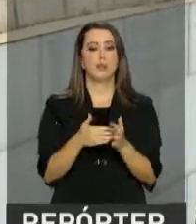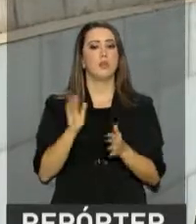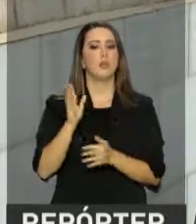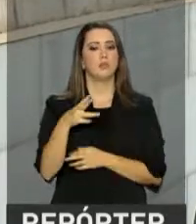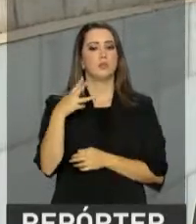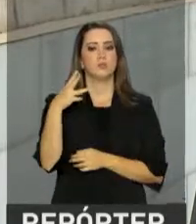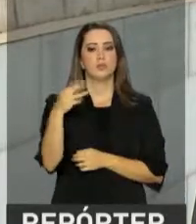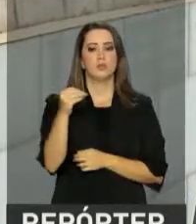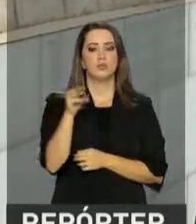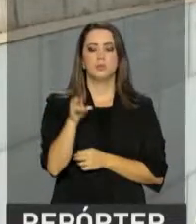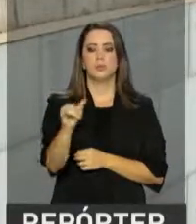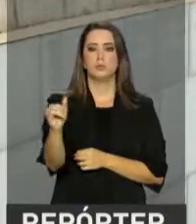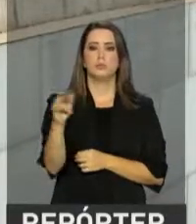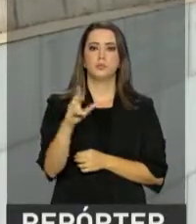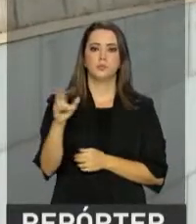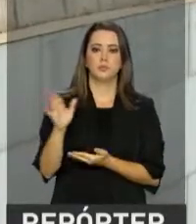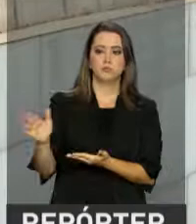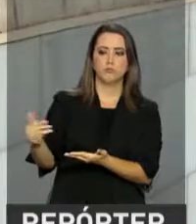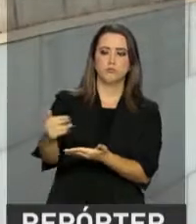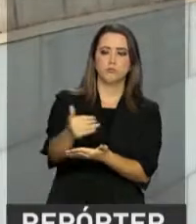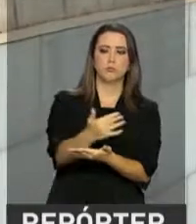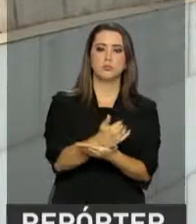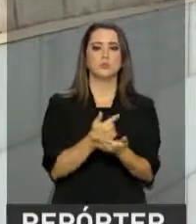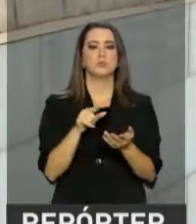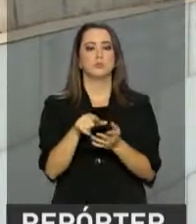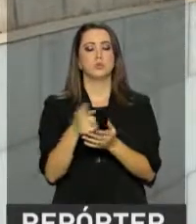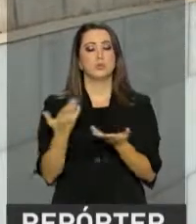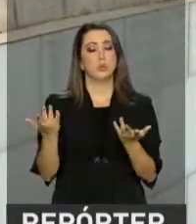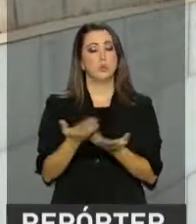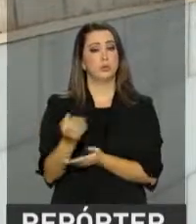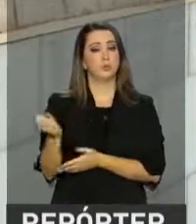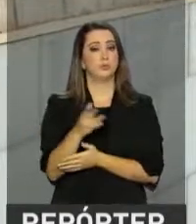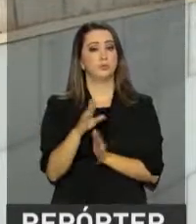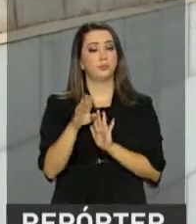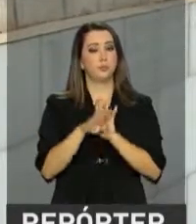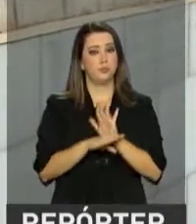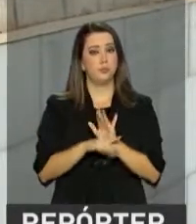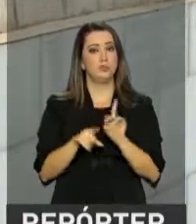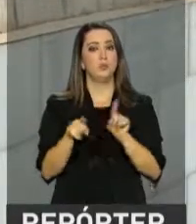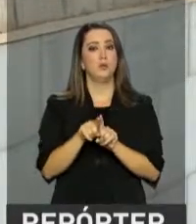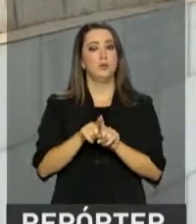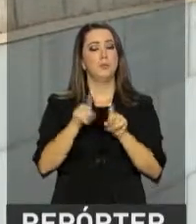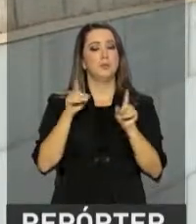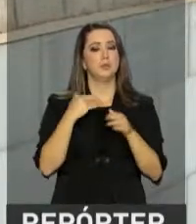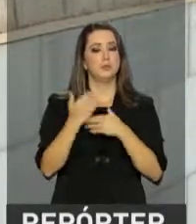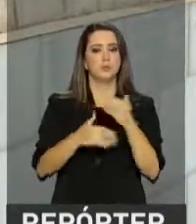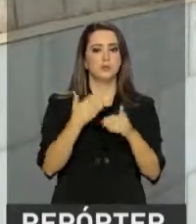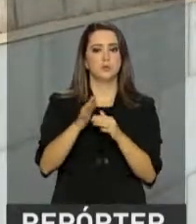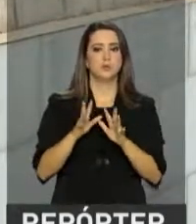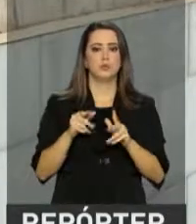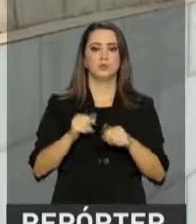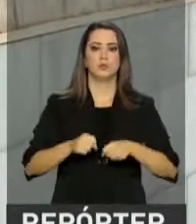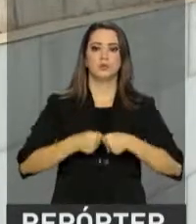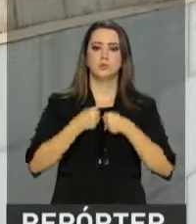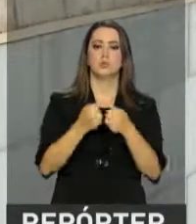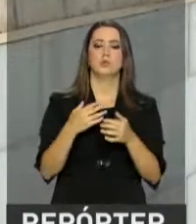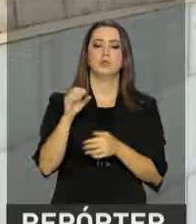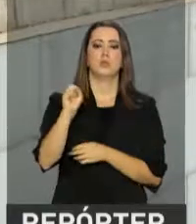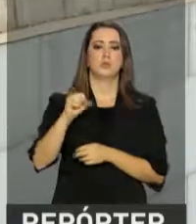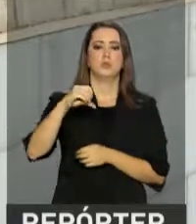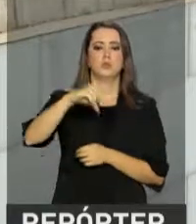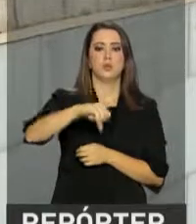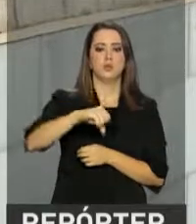foram arrecadados 30 bilhões de reais com esta dinâmica, mas o PPI continua a todo vapor.